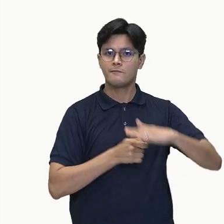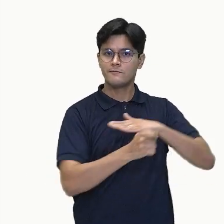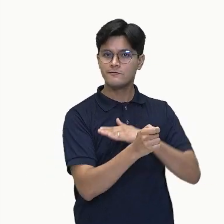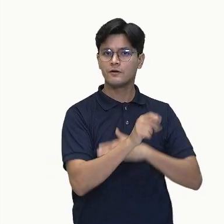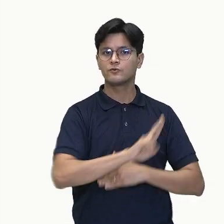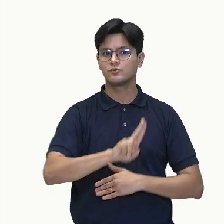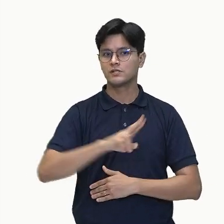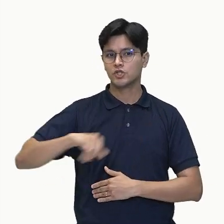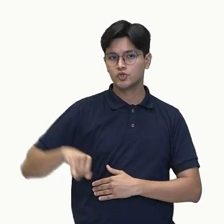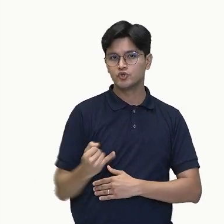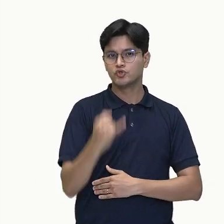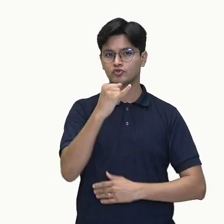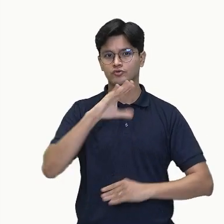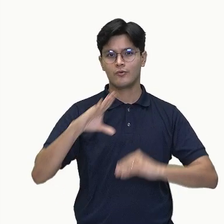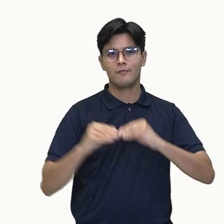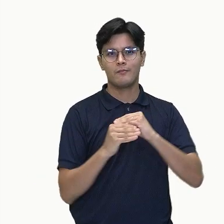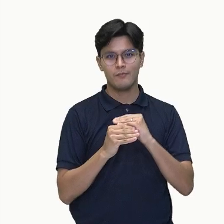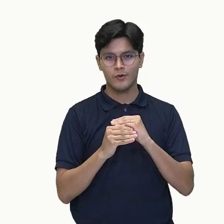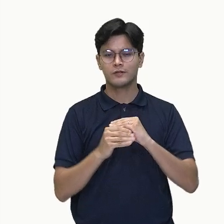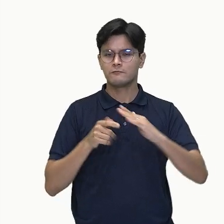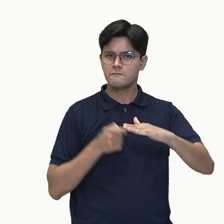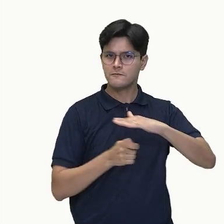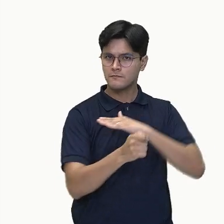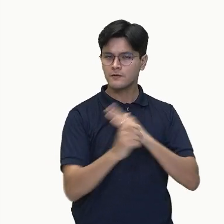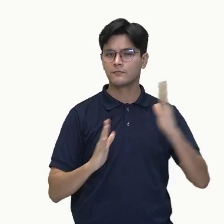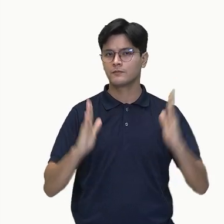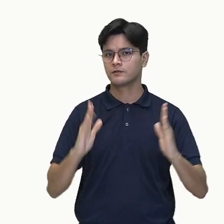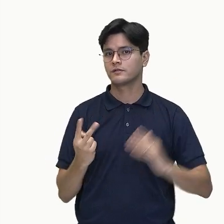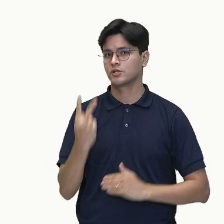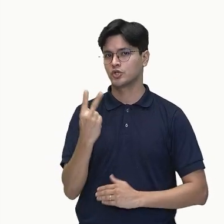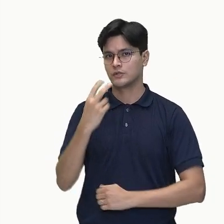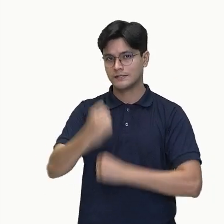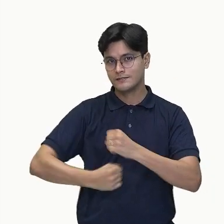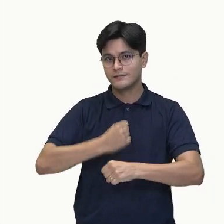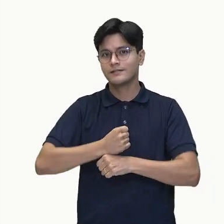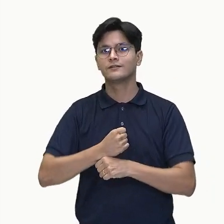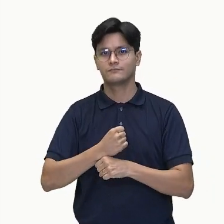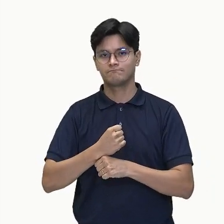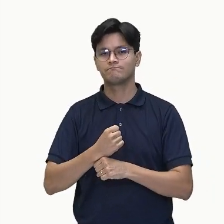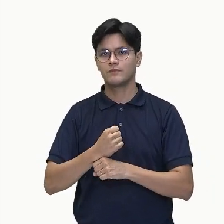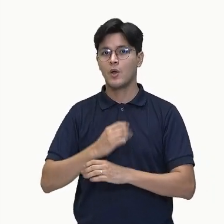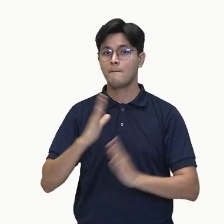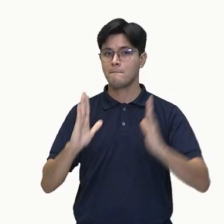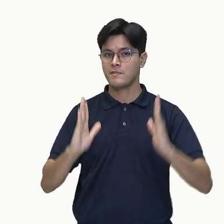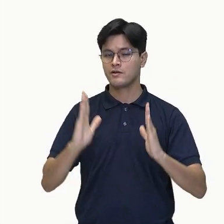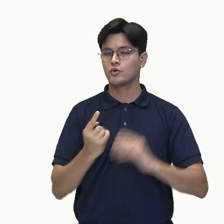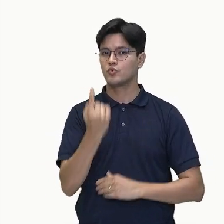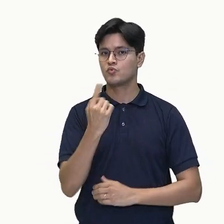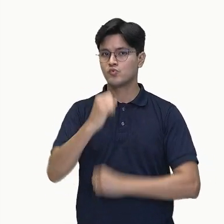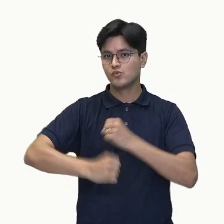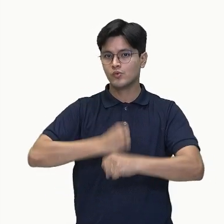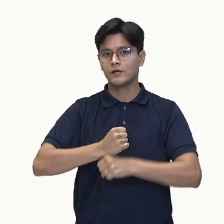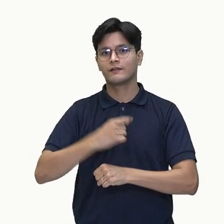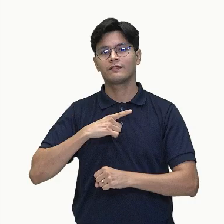2 anos, a uma taxa de 30% ao ano. O comando da questão pergunta o